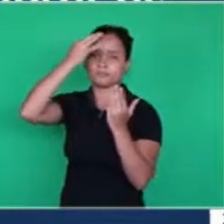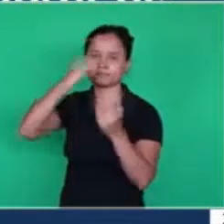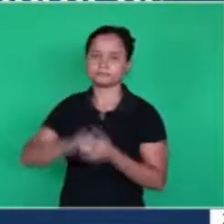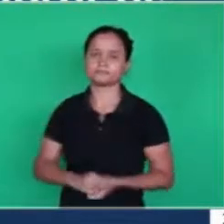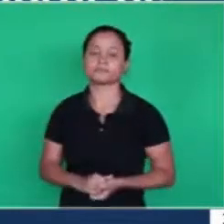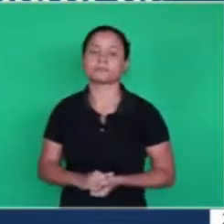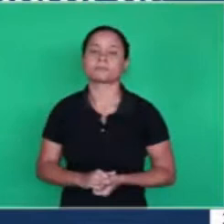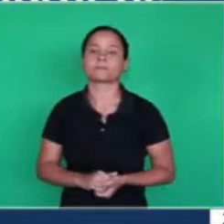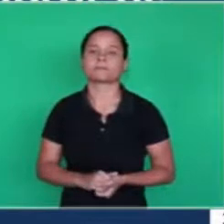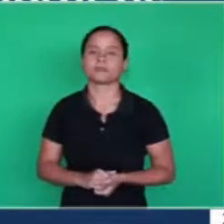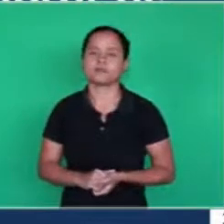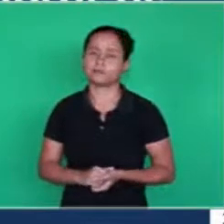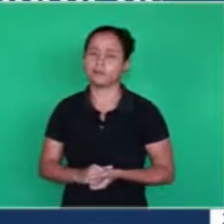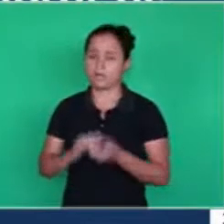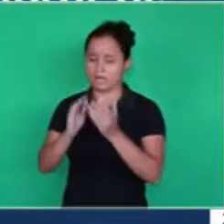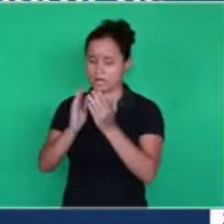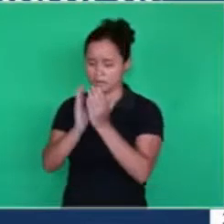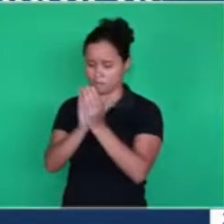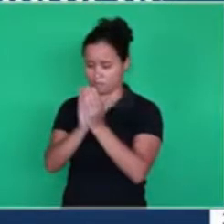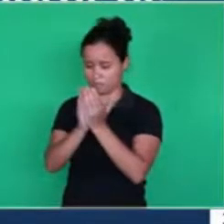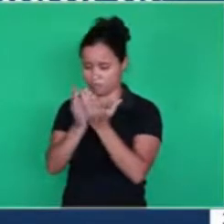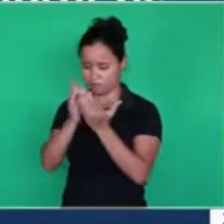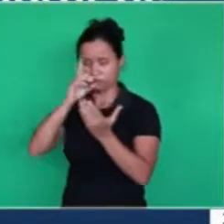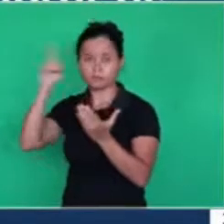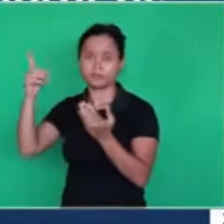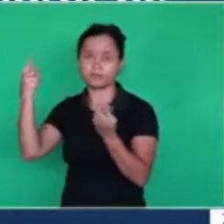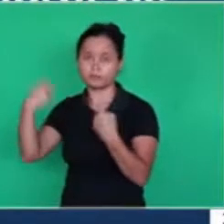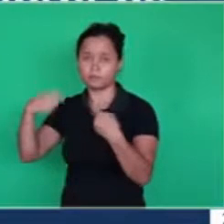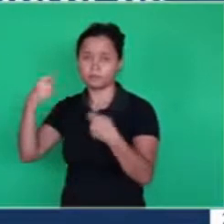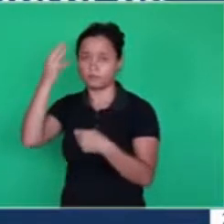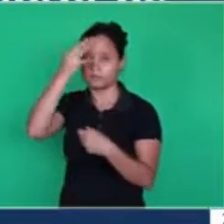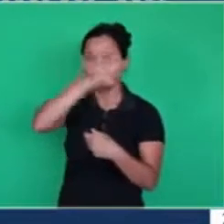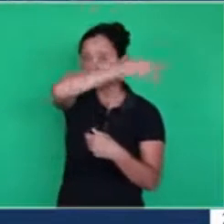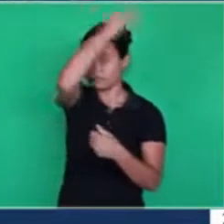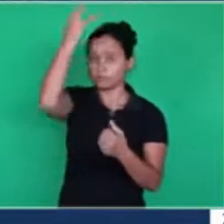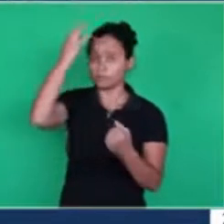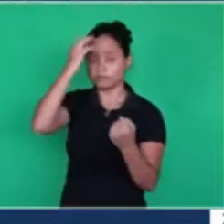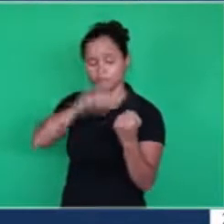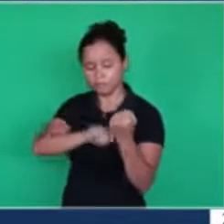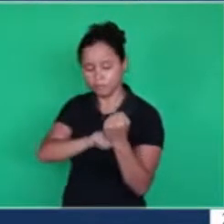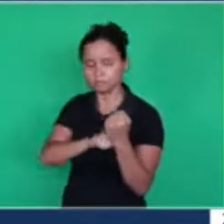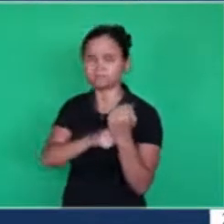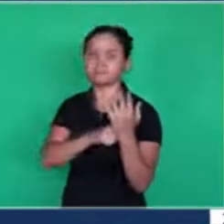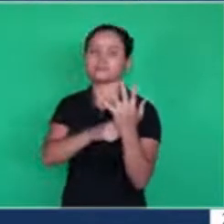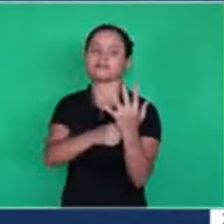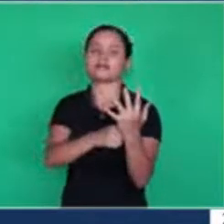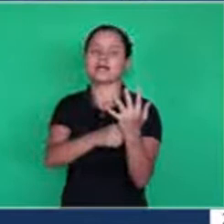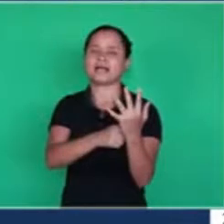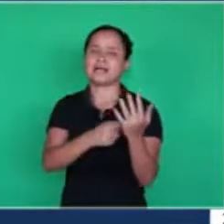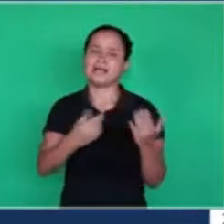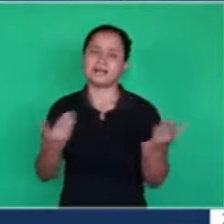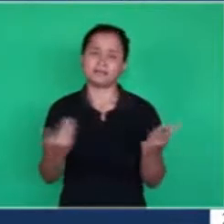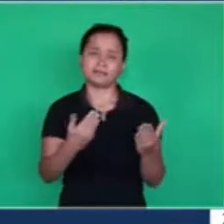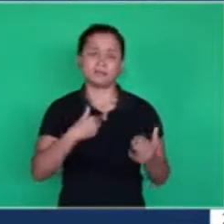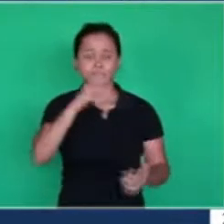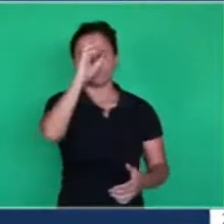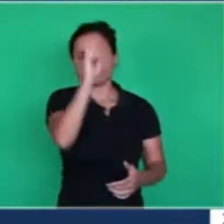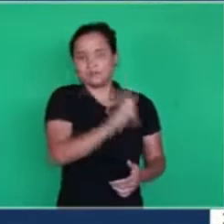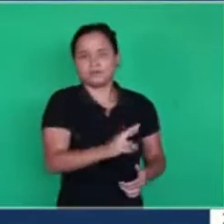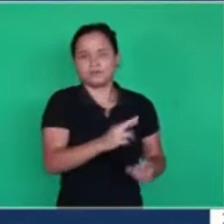tem que ser iluminada pelo Espírito Santo. Quando é a minha razão, eu não preciso de iluminação do Espírito